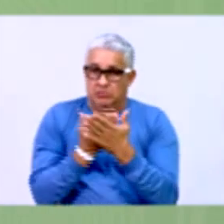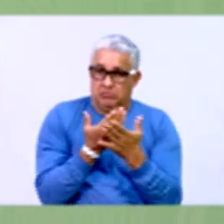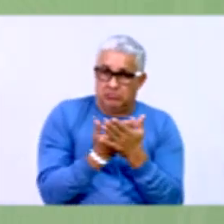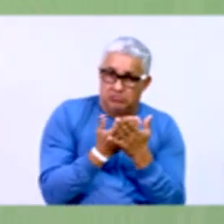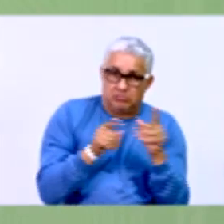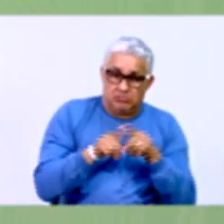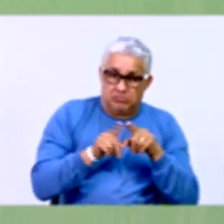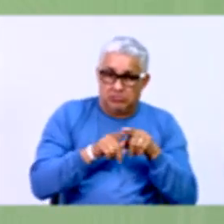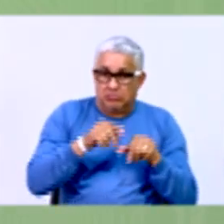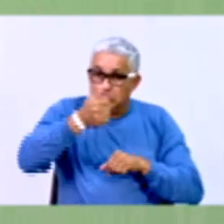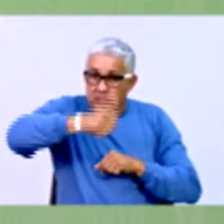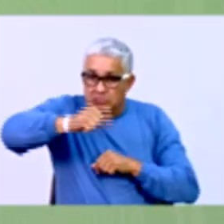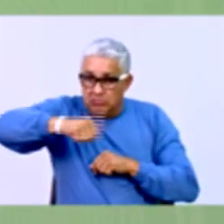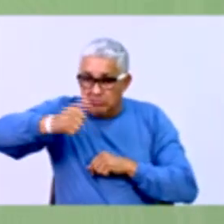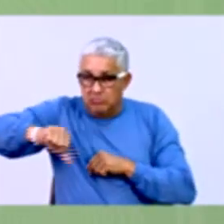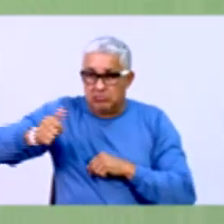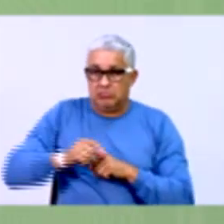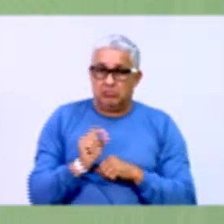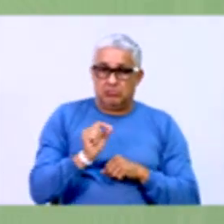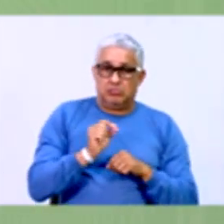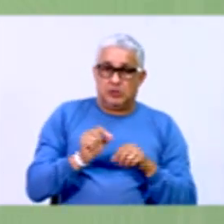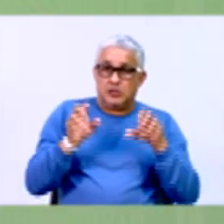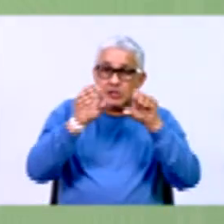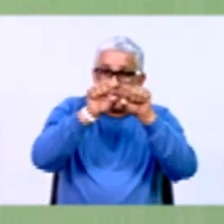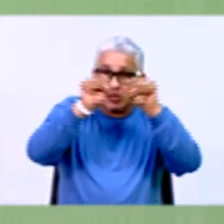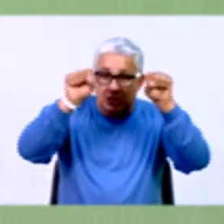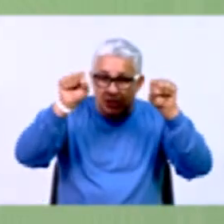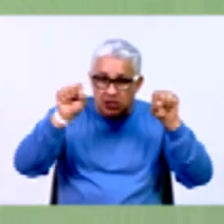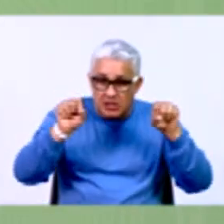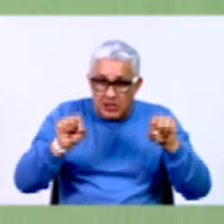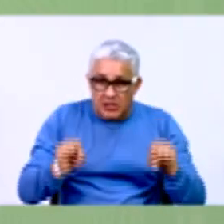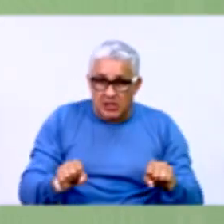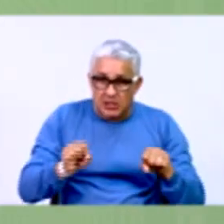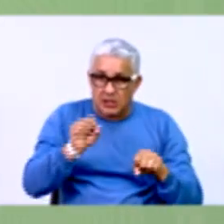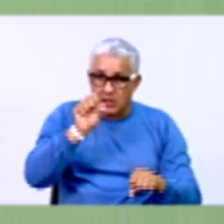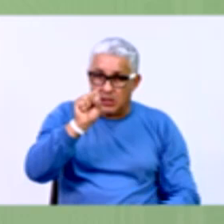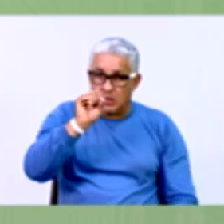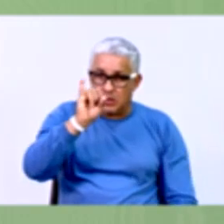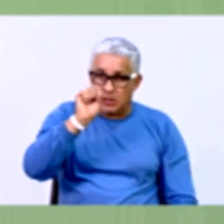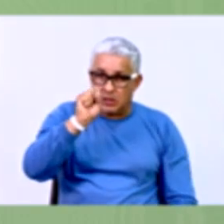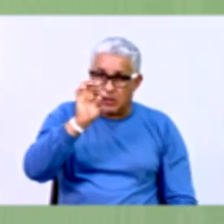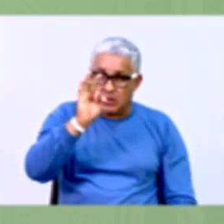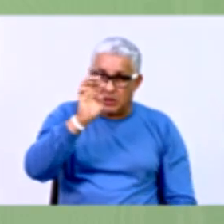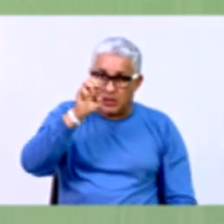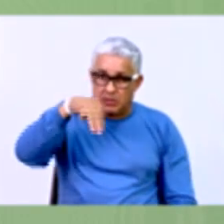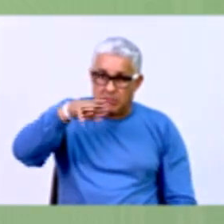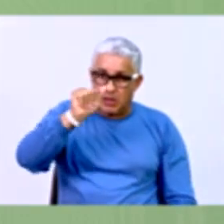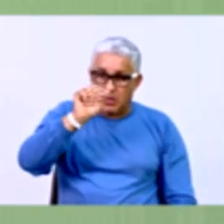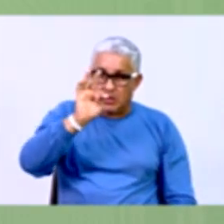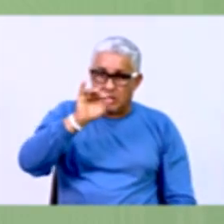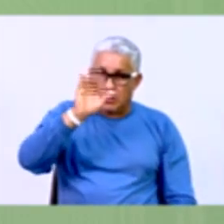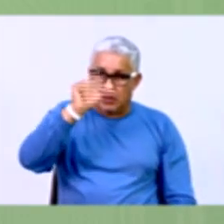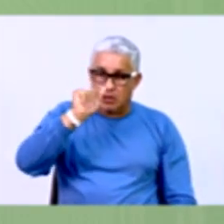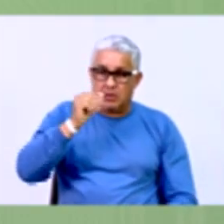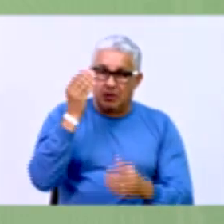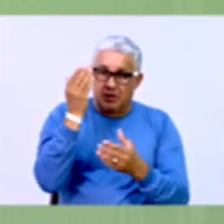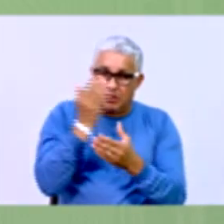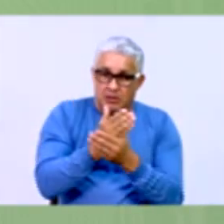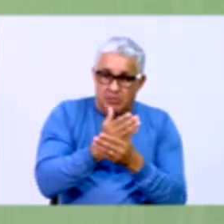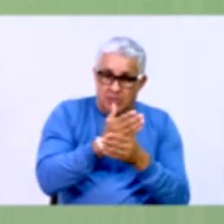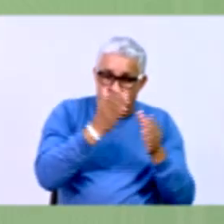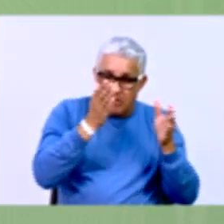e avaliar de forma sistemática, olha aqui a palavrinha chave aqui, os processos de